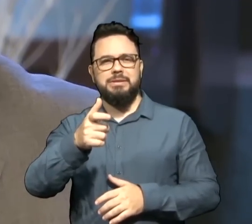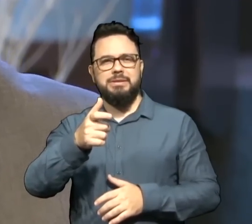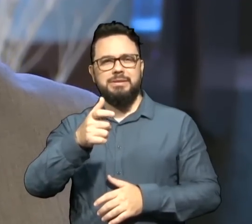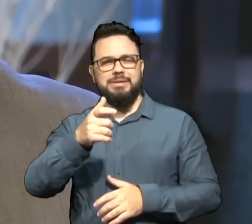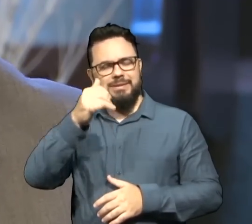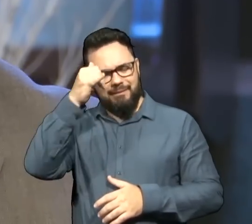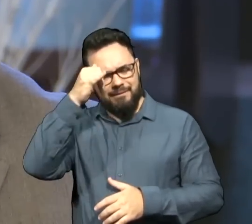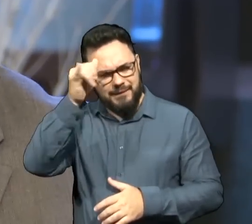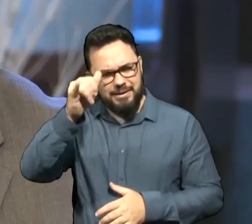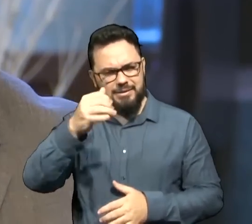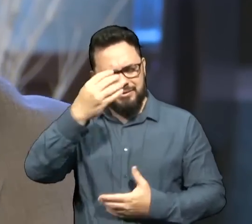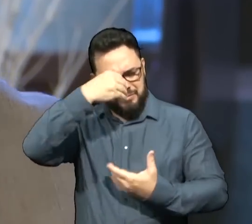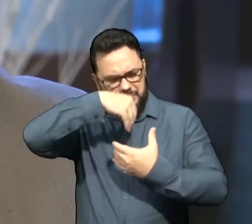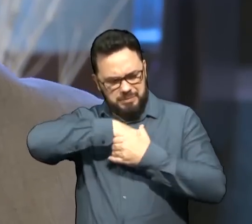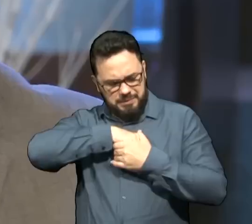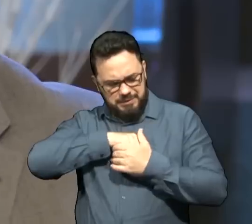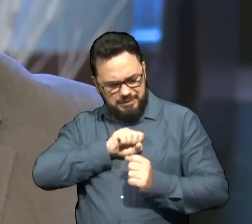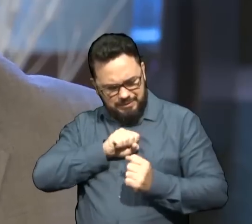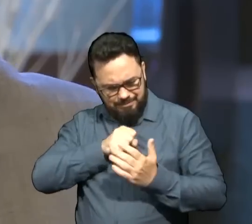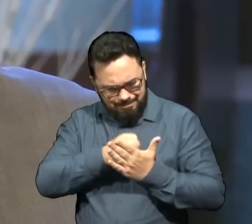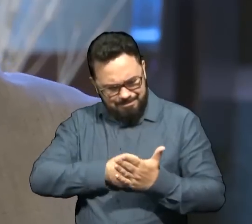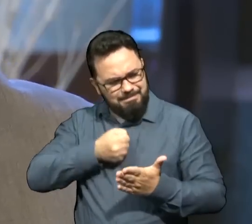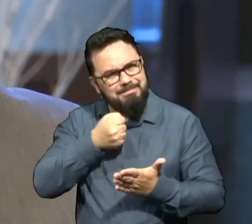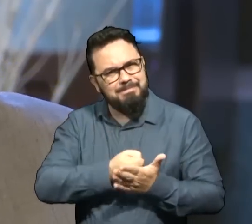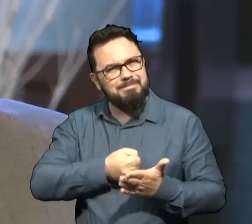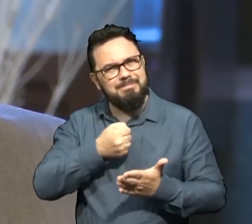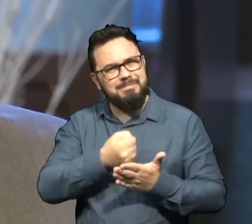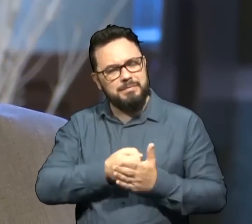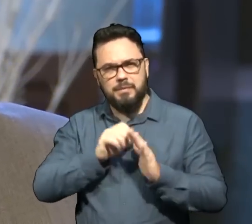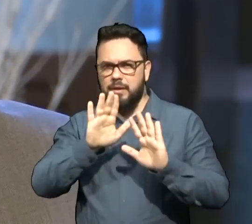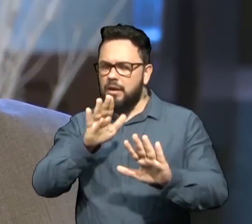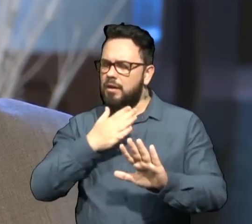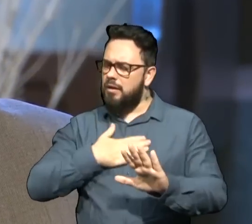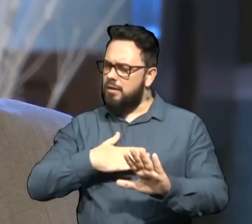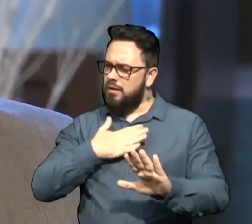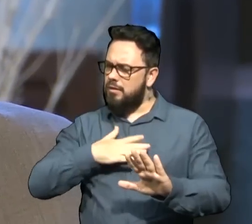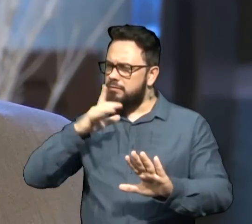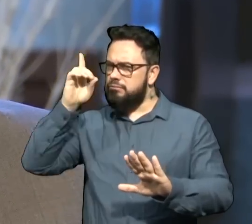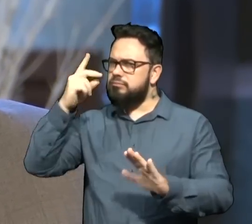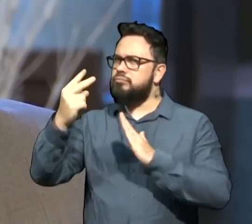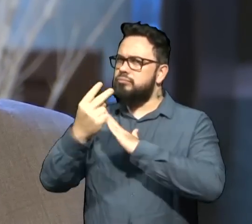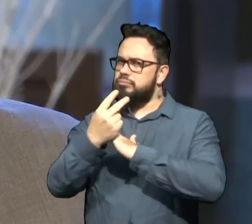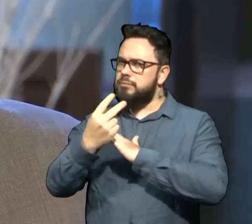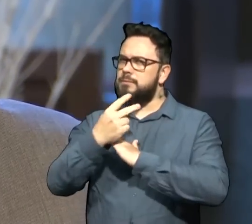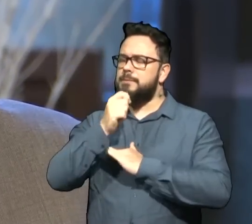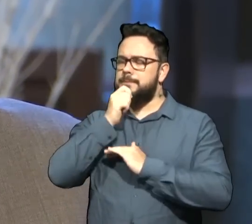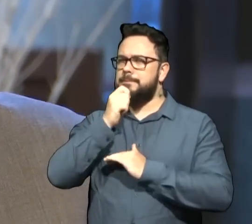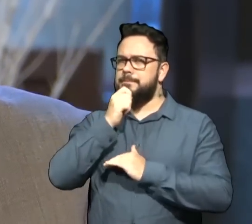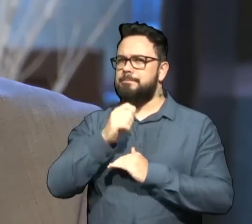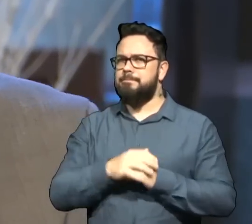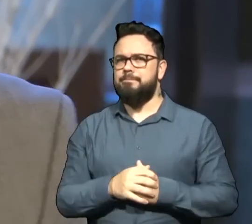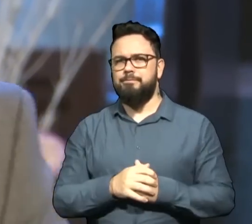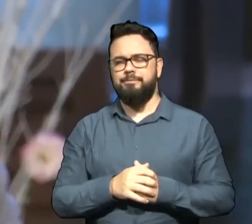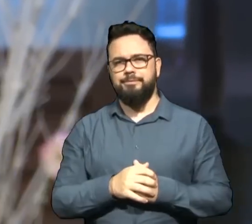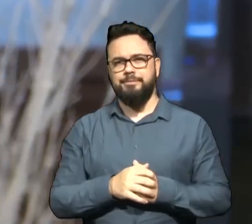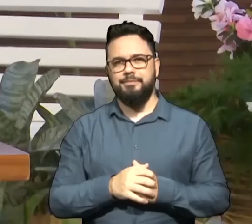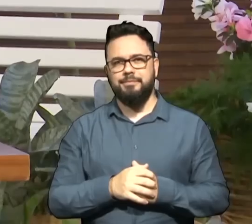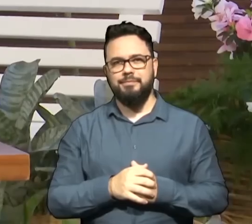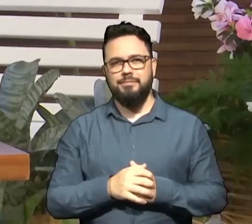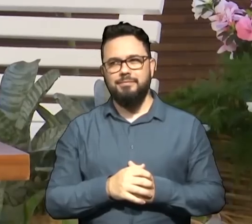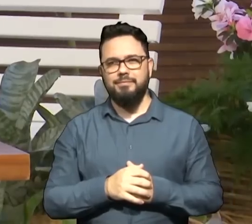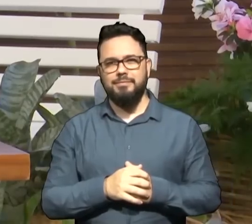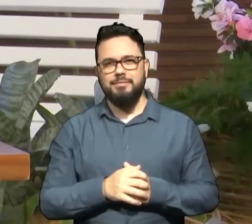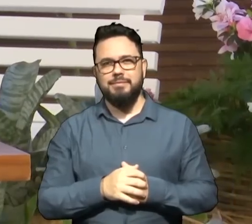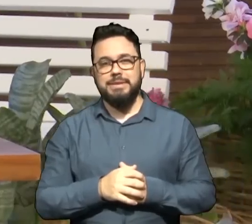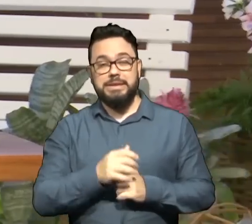com sua personalidade irací dia após dia Calma Deus ainda vai cuidar de você e mesmo que você